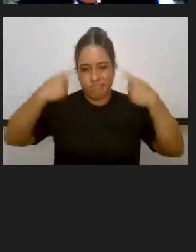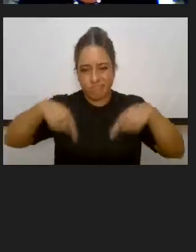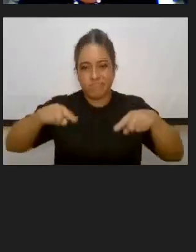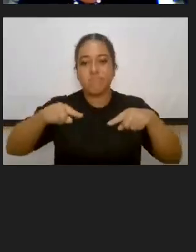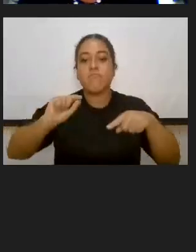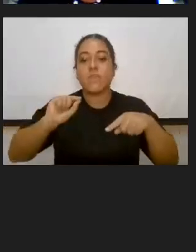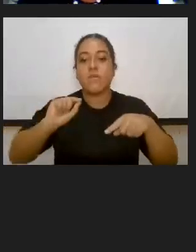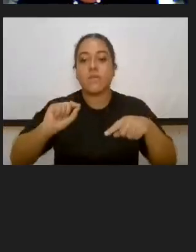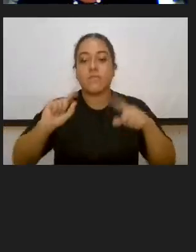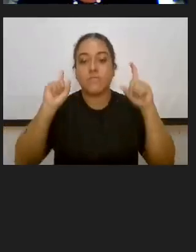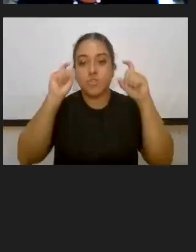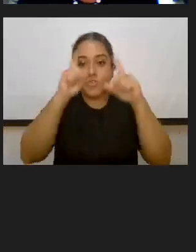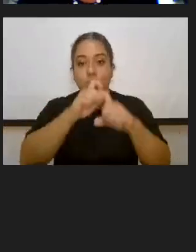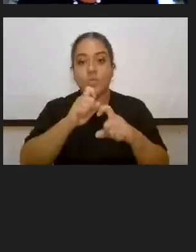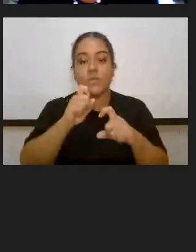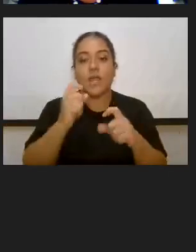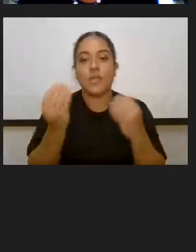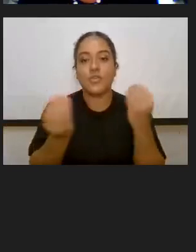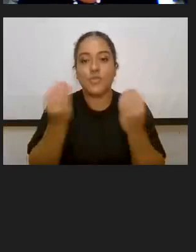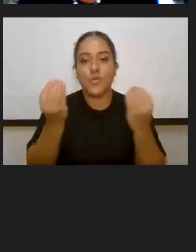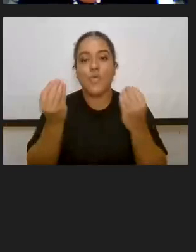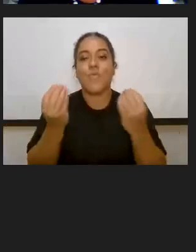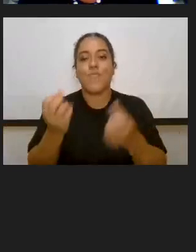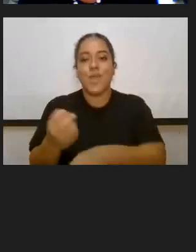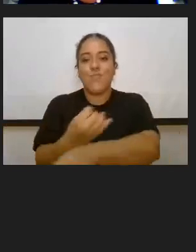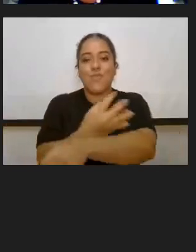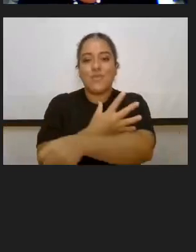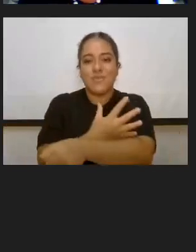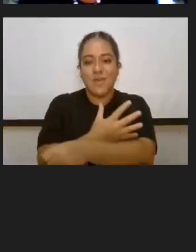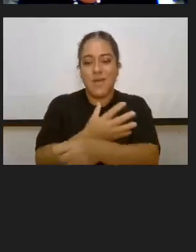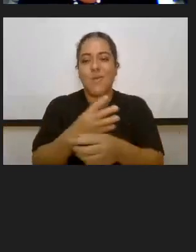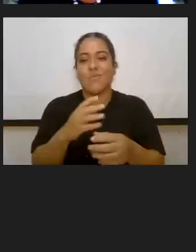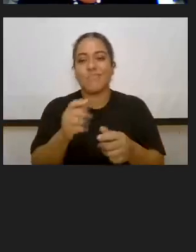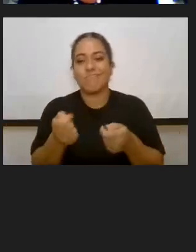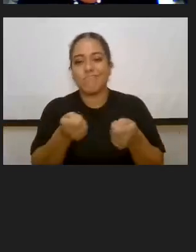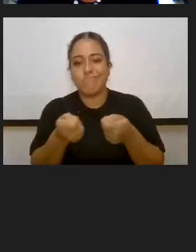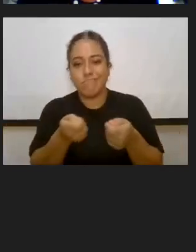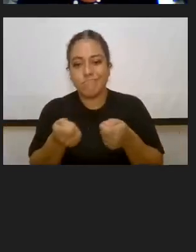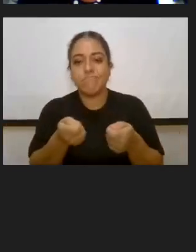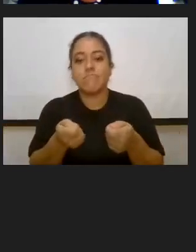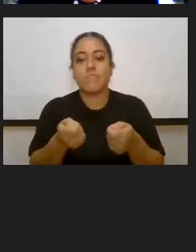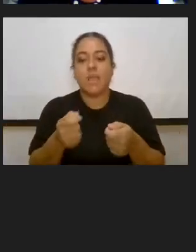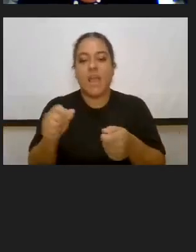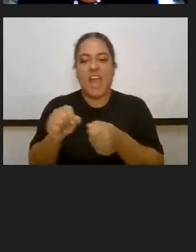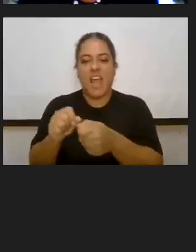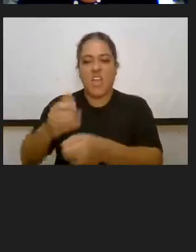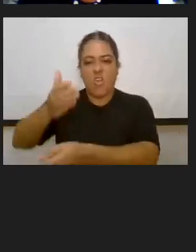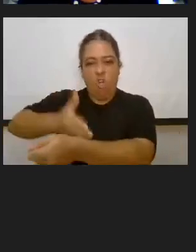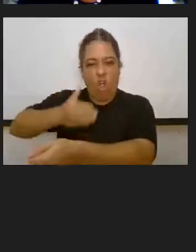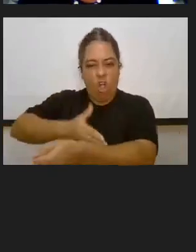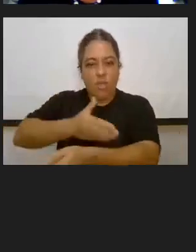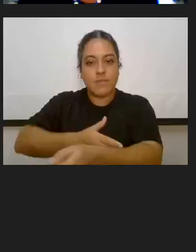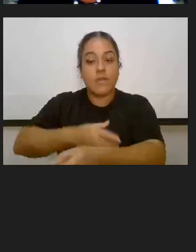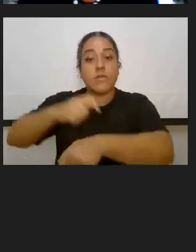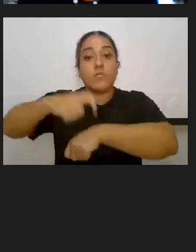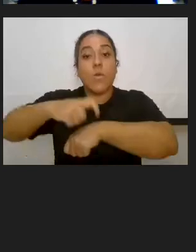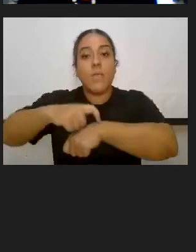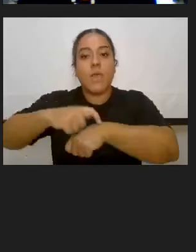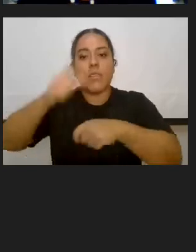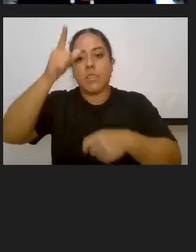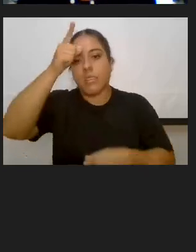emoção, vem a autolesão, o alívio momentâneo e o aumento da tensão emocional.